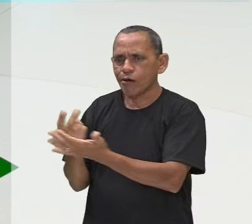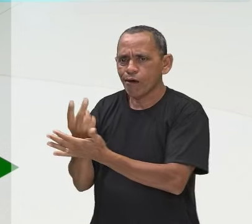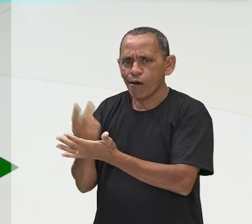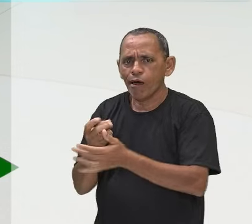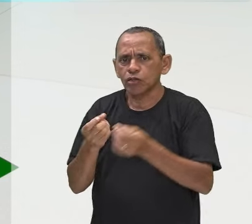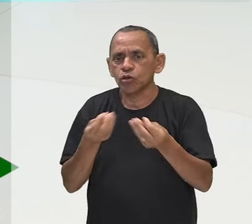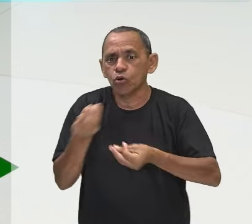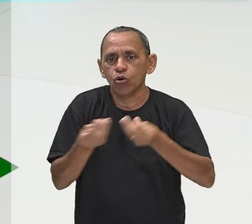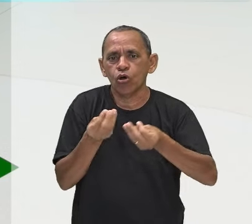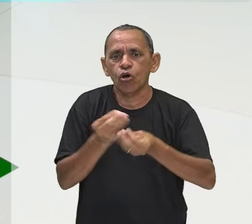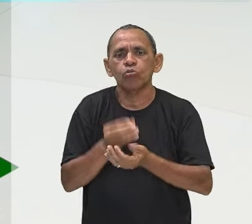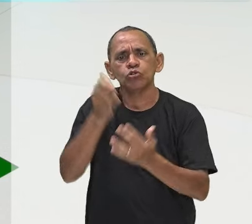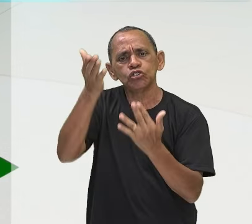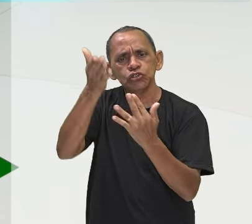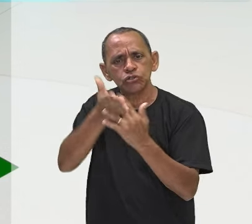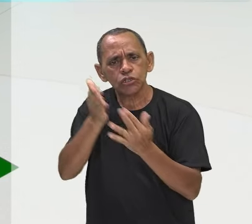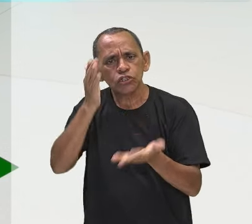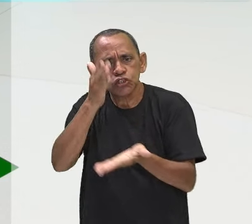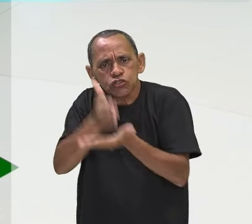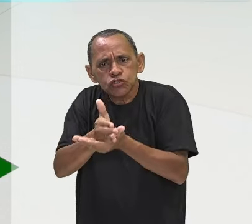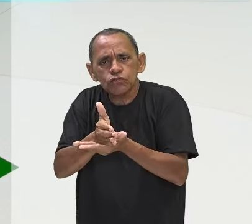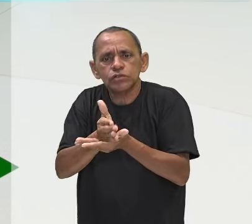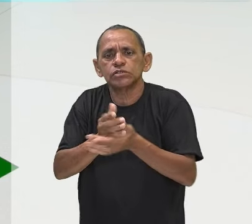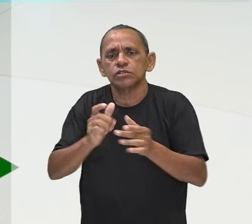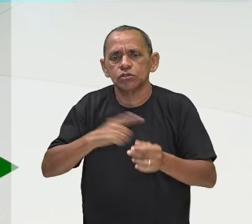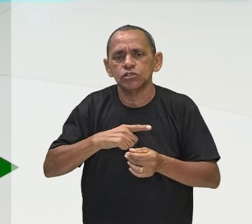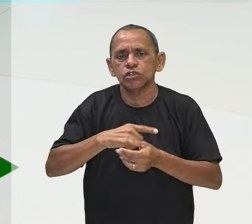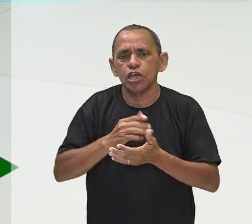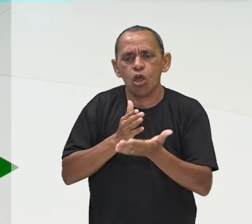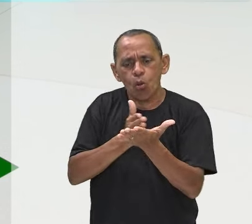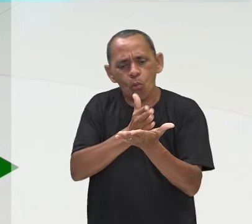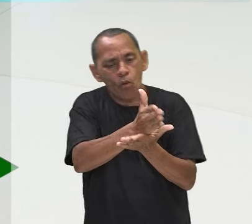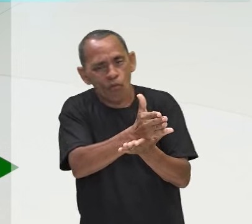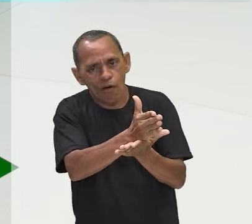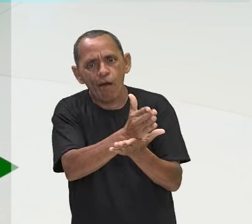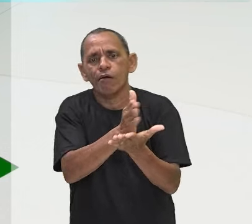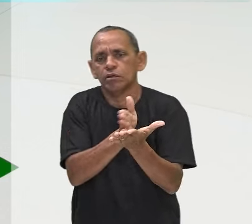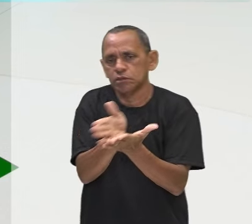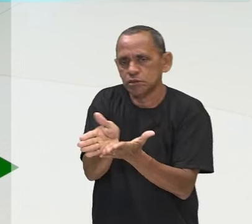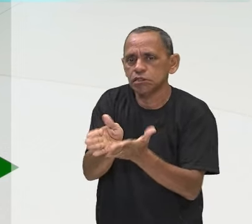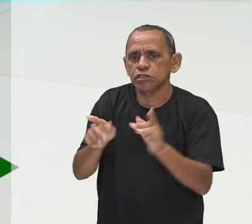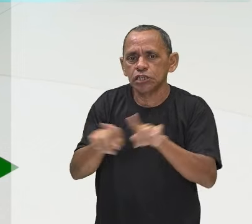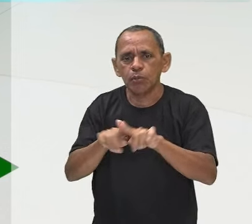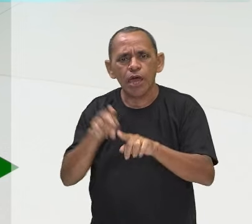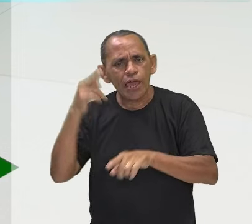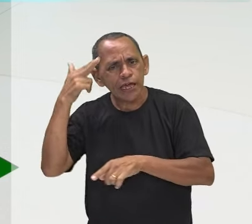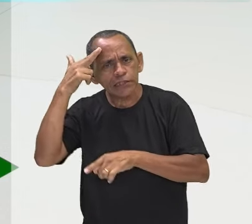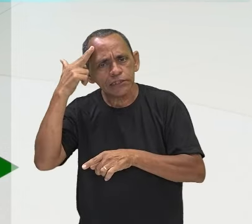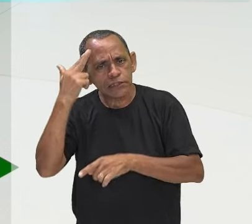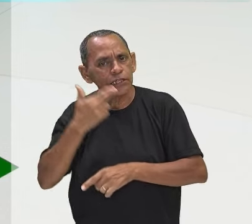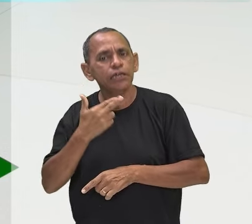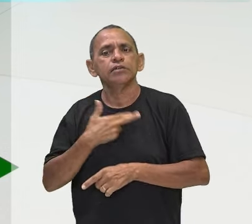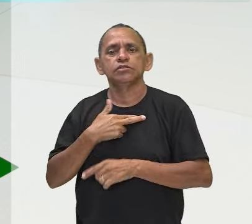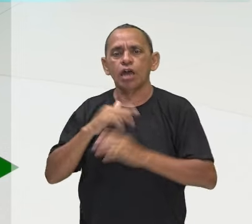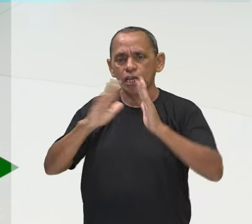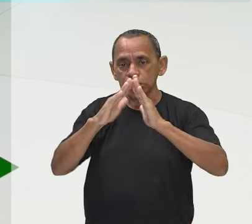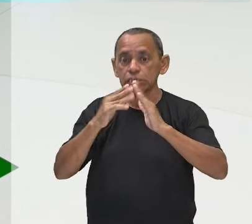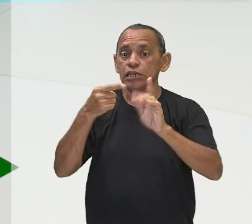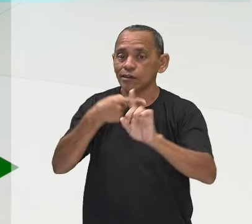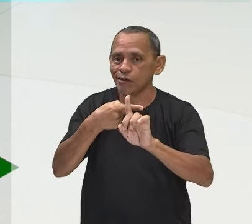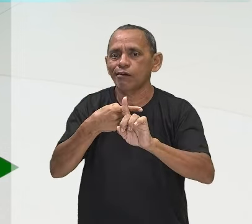nessa divisão de pensamento, porque de um lado nós temos as ideias da igreja, sobretudo da igreja